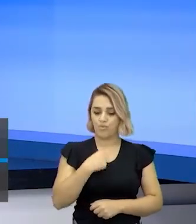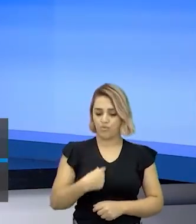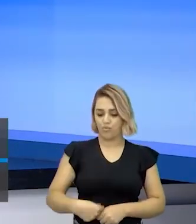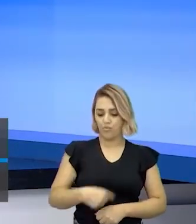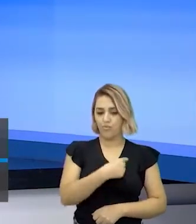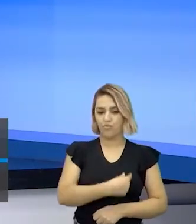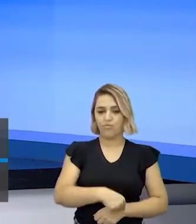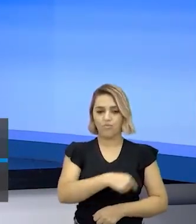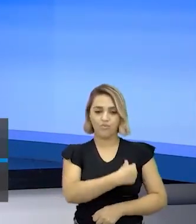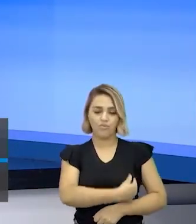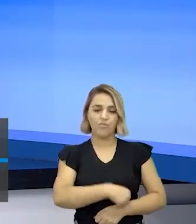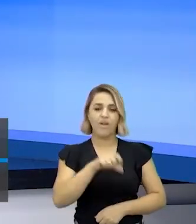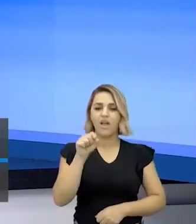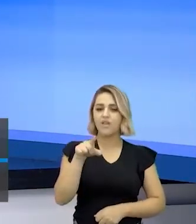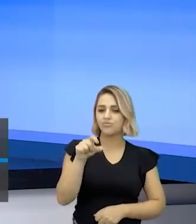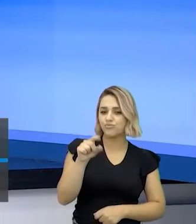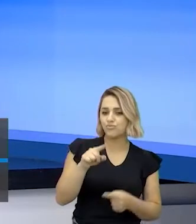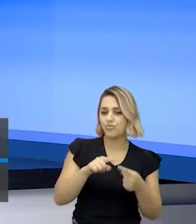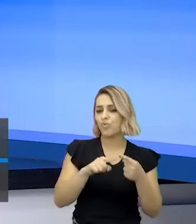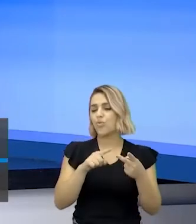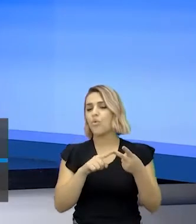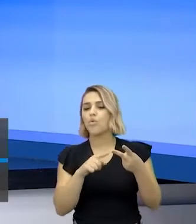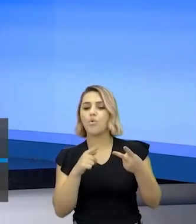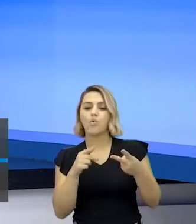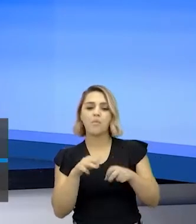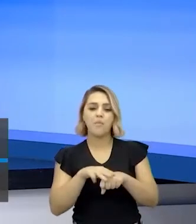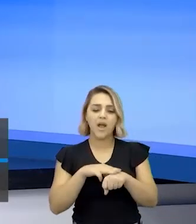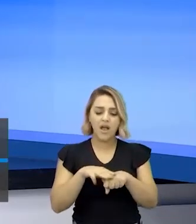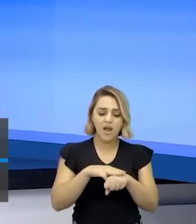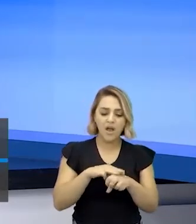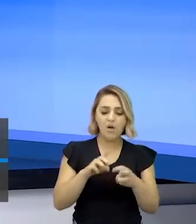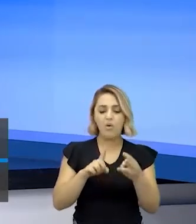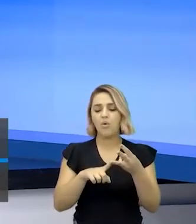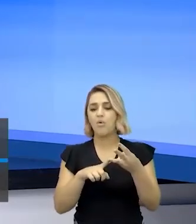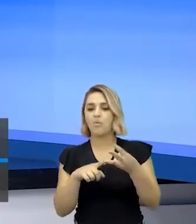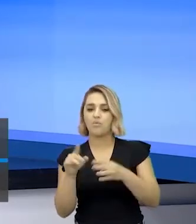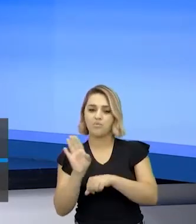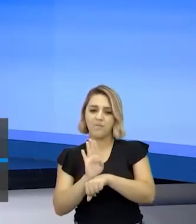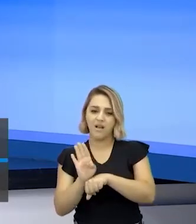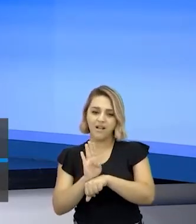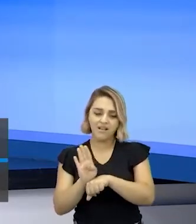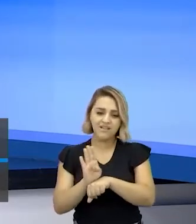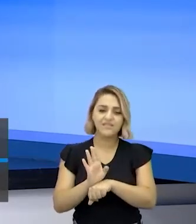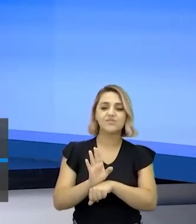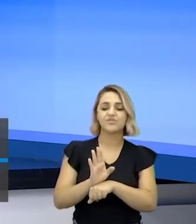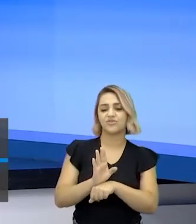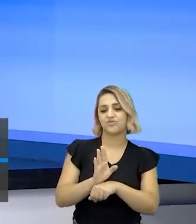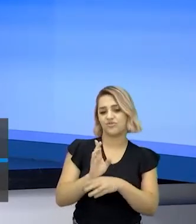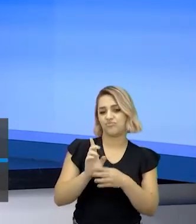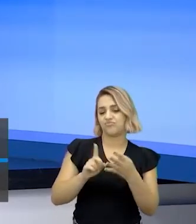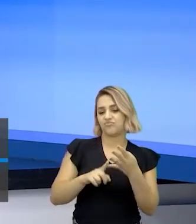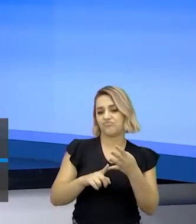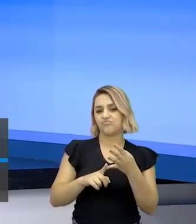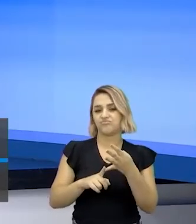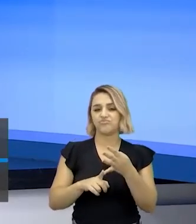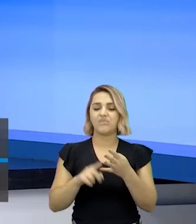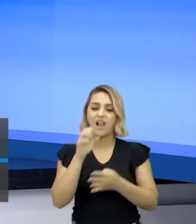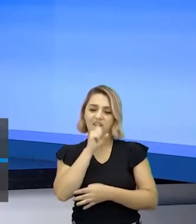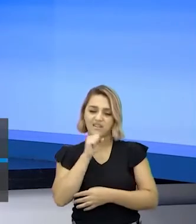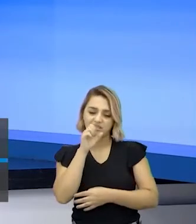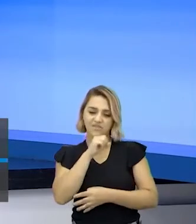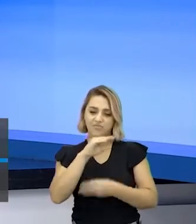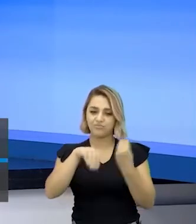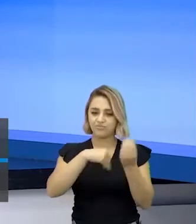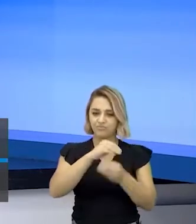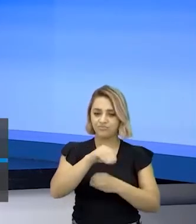tem um tom de azul, um tom de nude, um tom de goiaba, calça jeans e sandálias